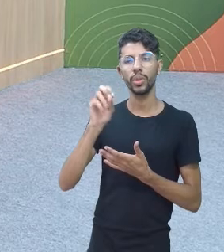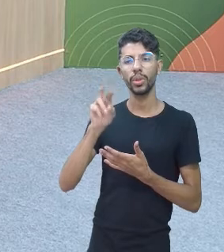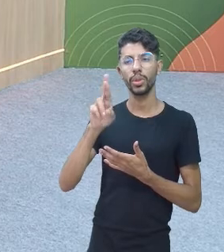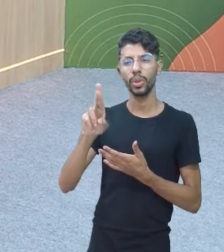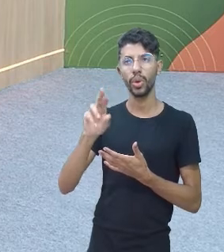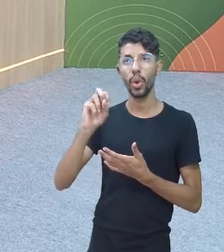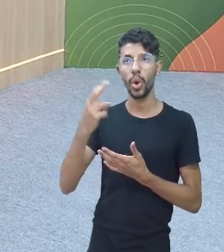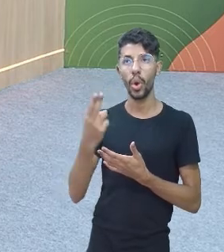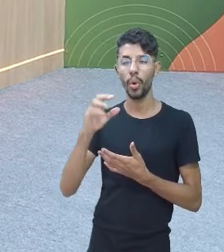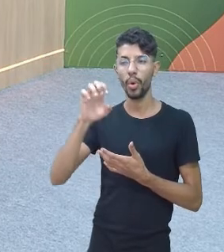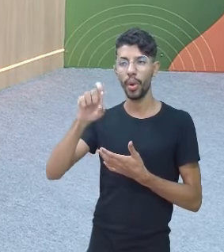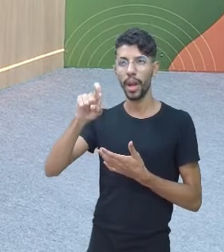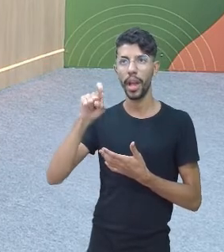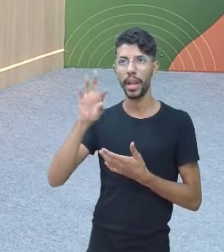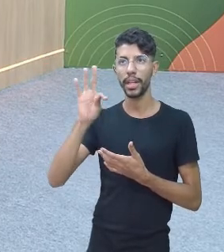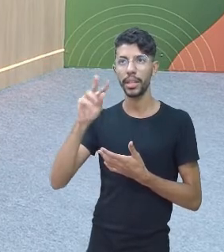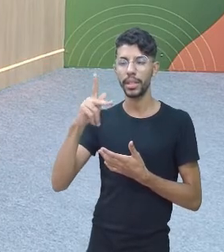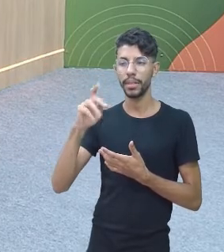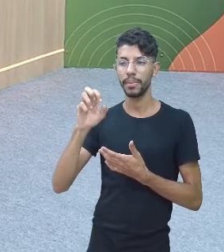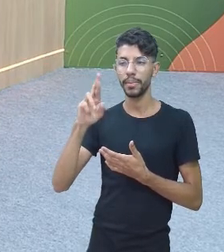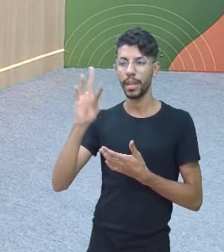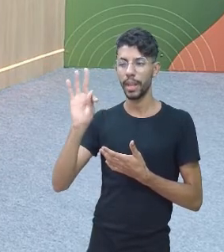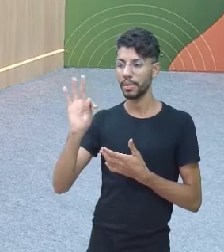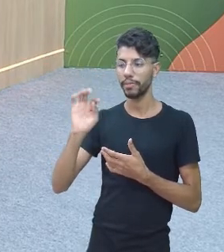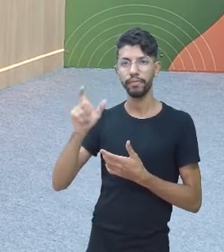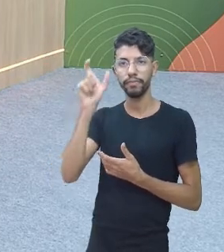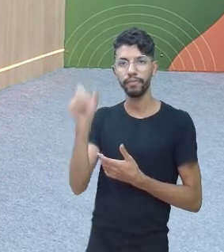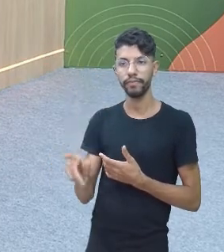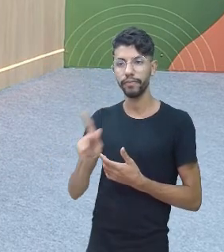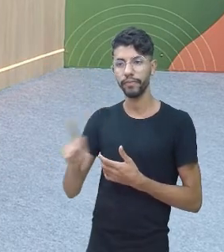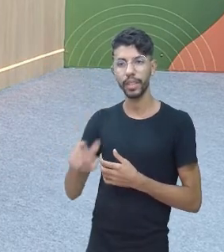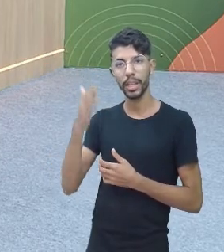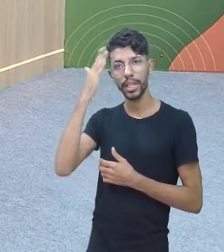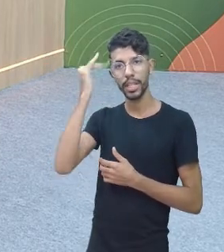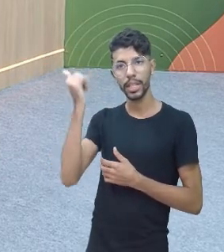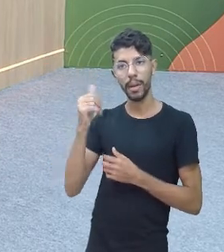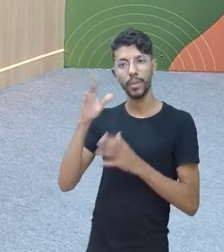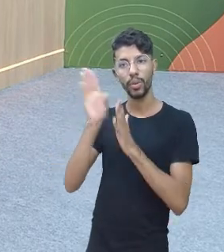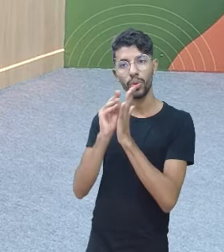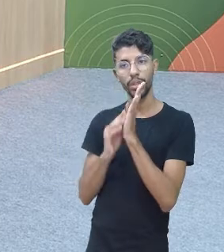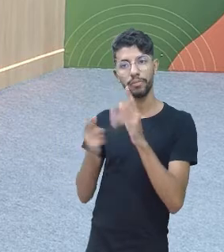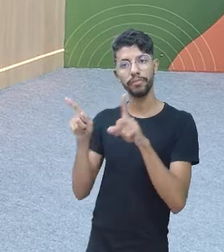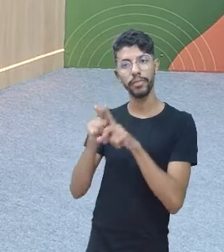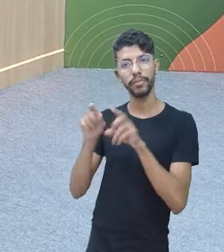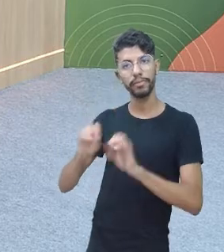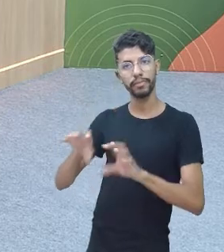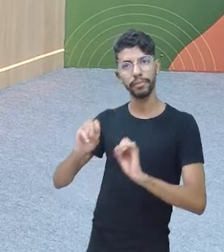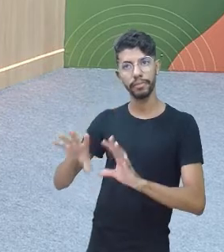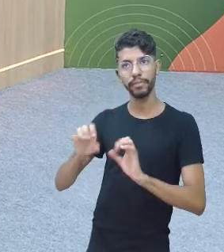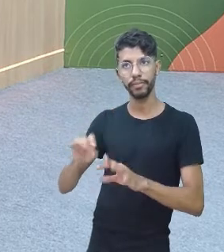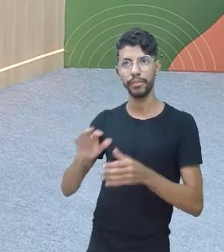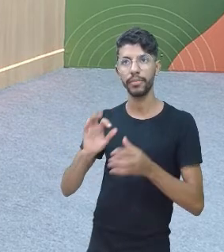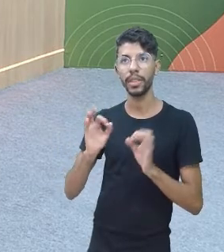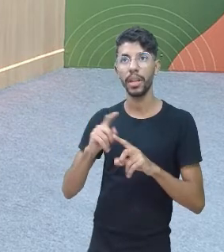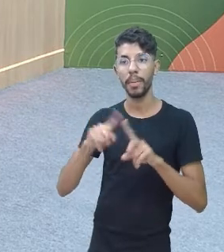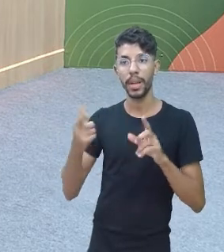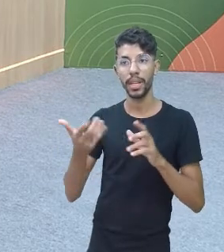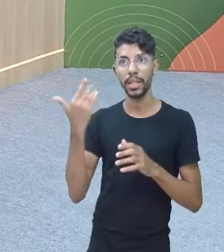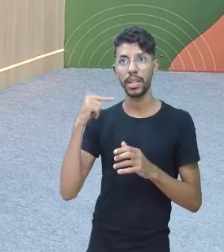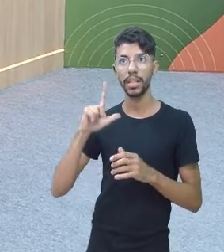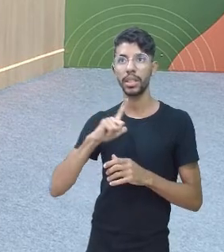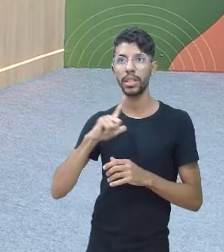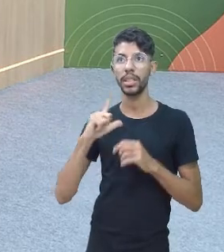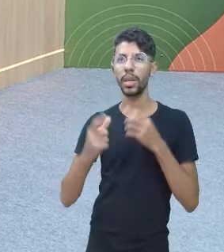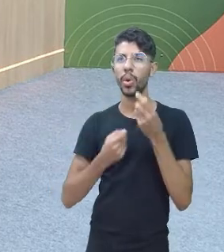tutor, alguém que sabe o conteúdo e está ali transmitindo o conhecimento. Só que antes, a gente tinha isso muito